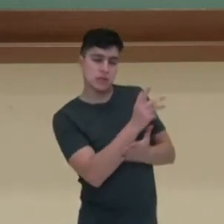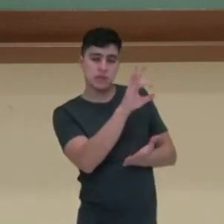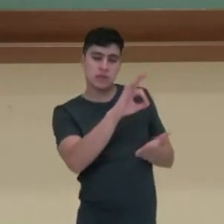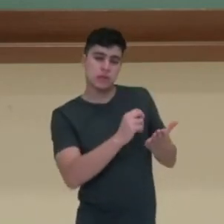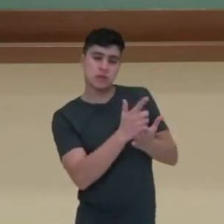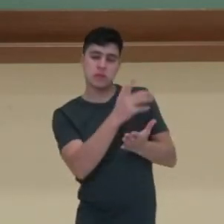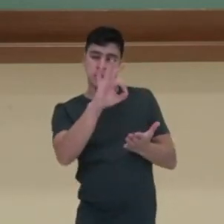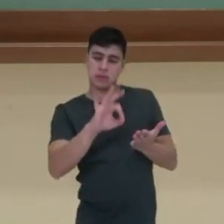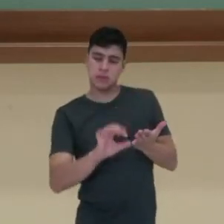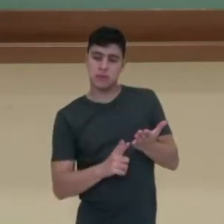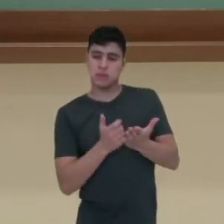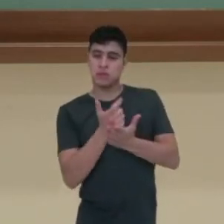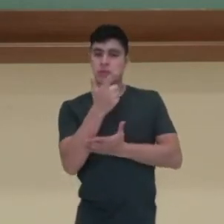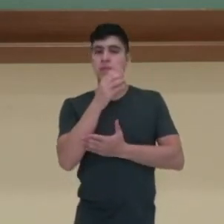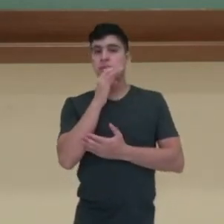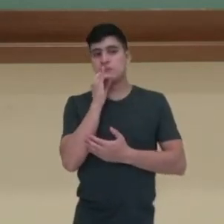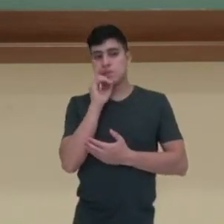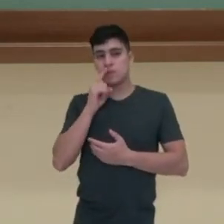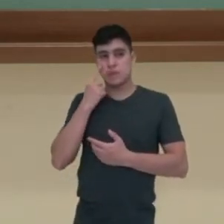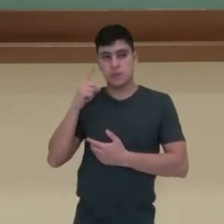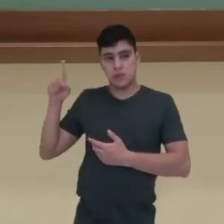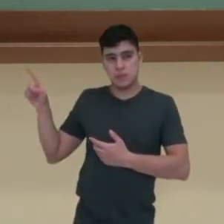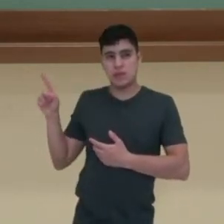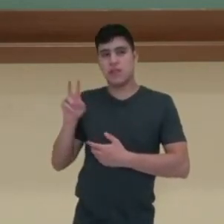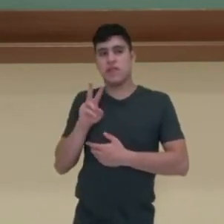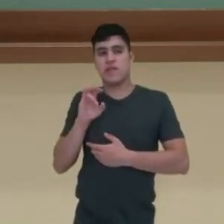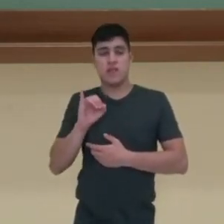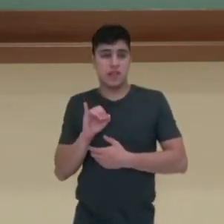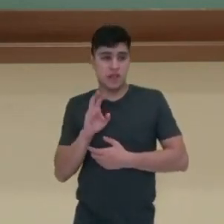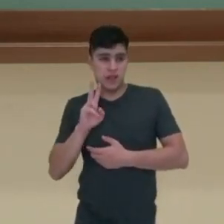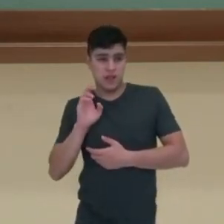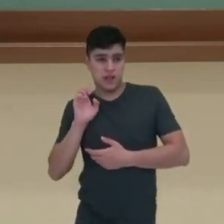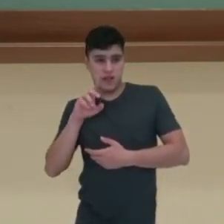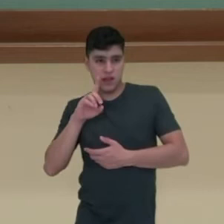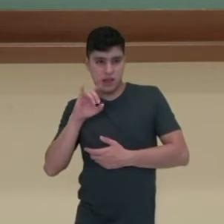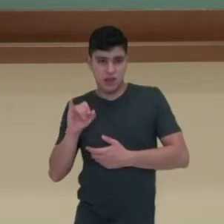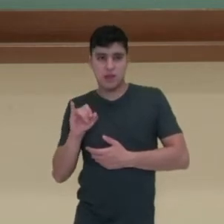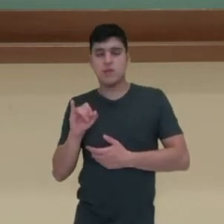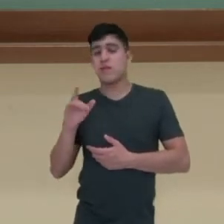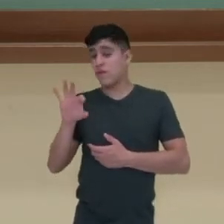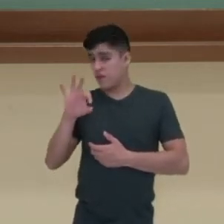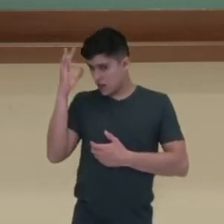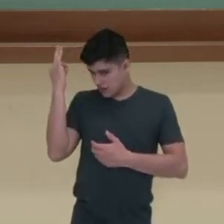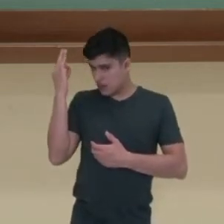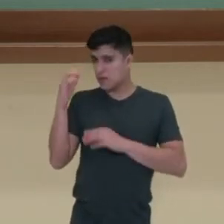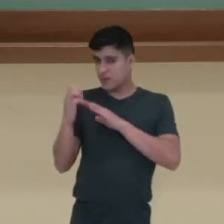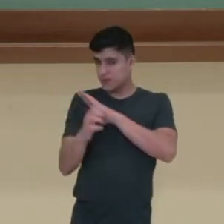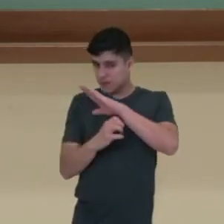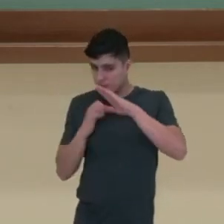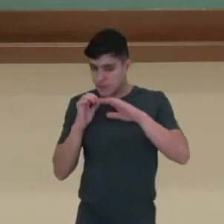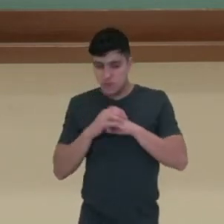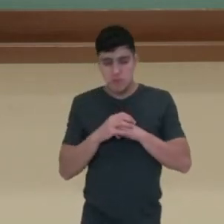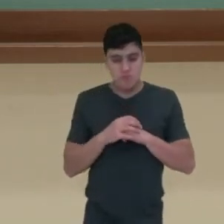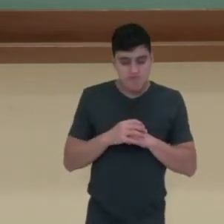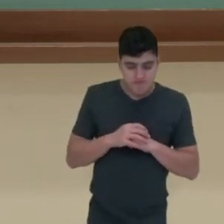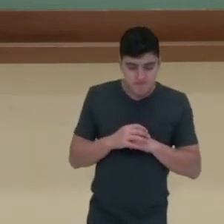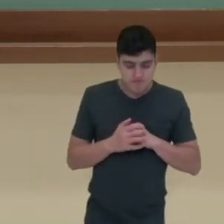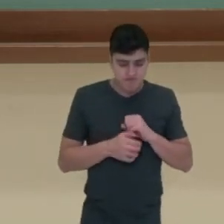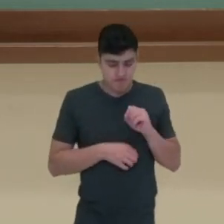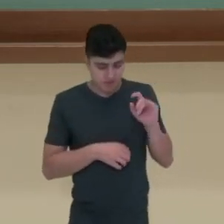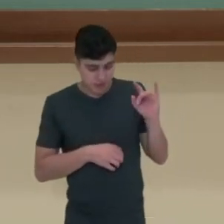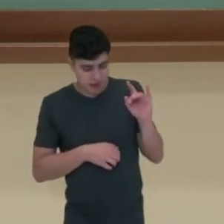empresa francesa, a Vivendi, que acabou abrigando, na